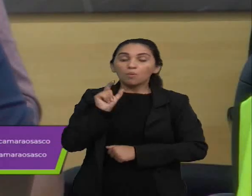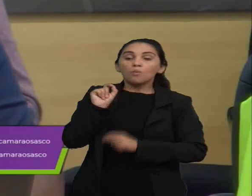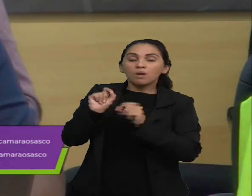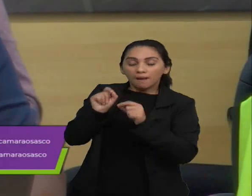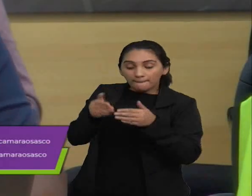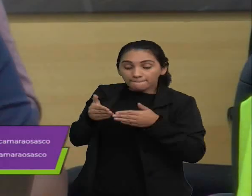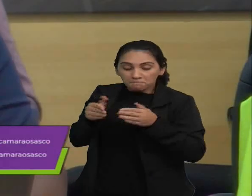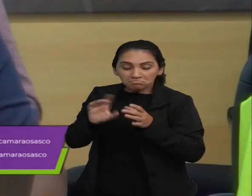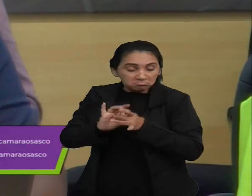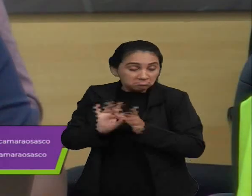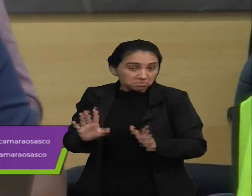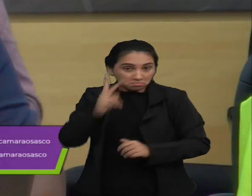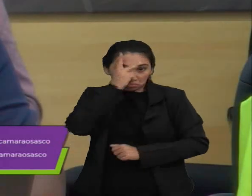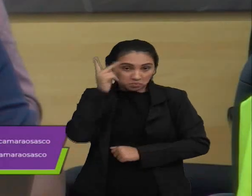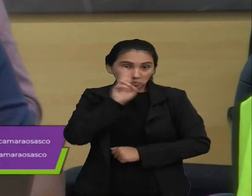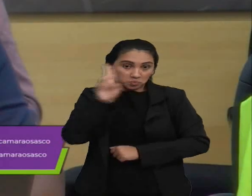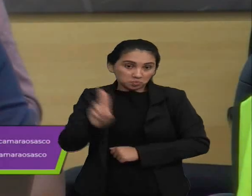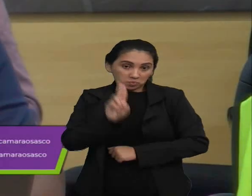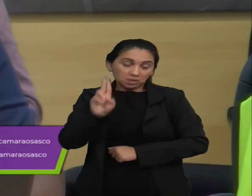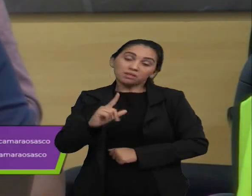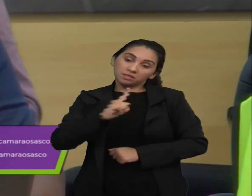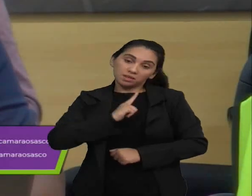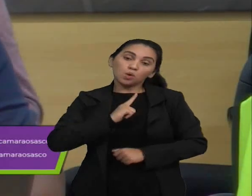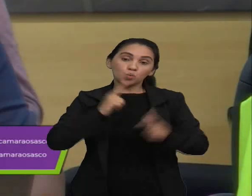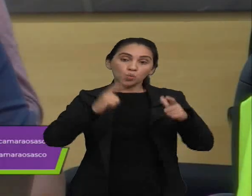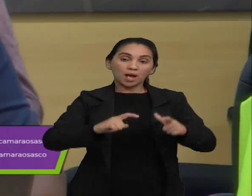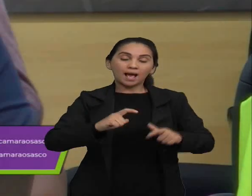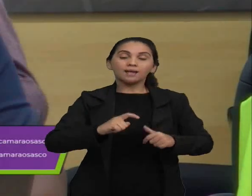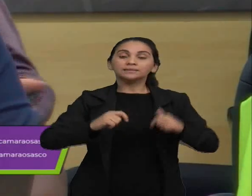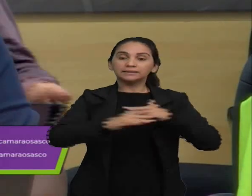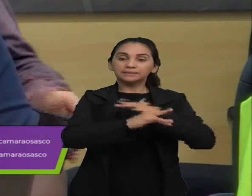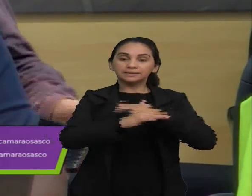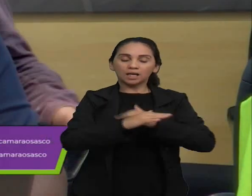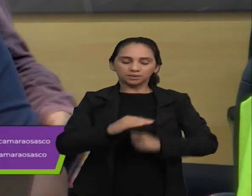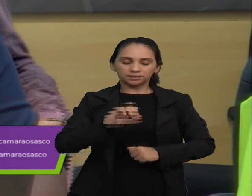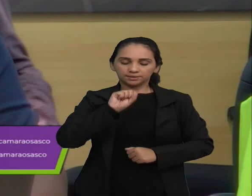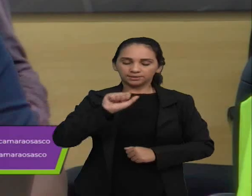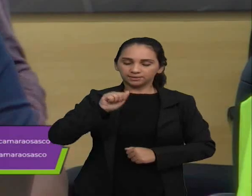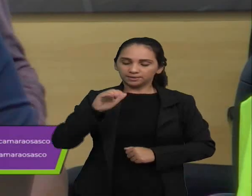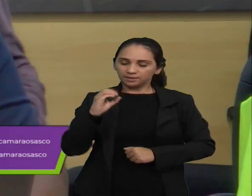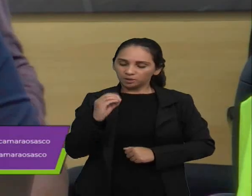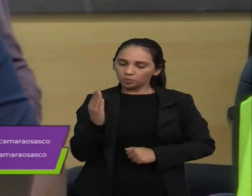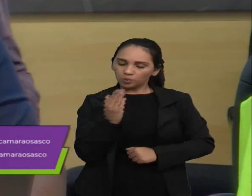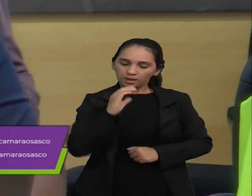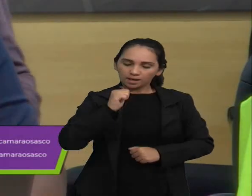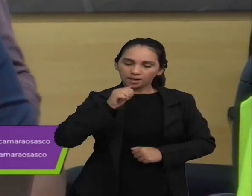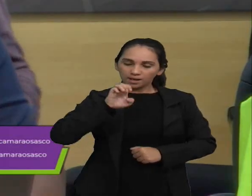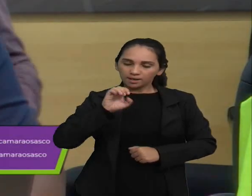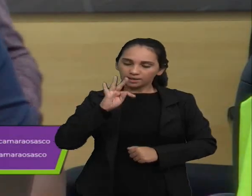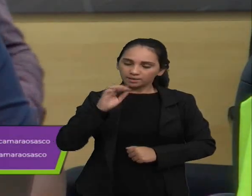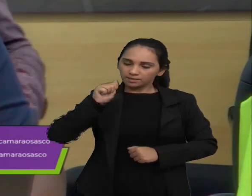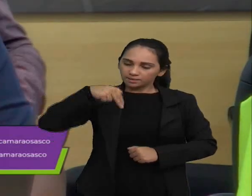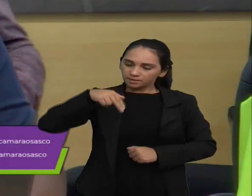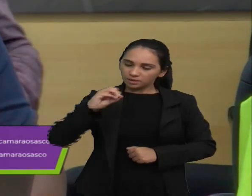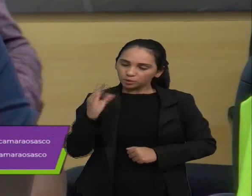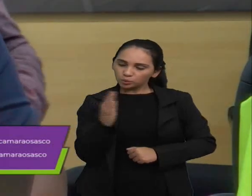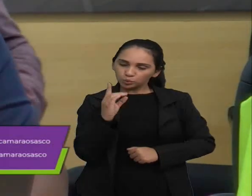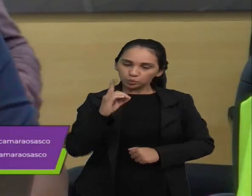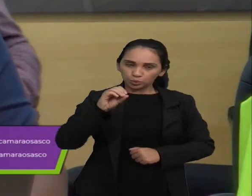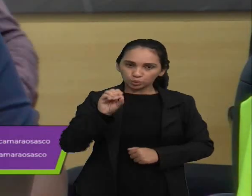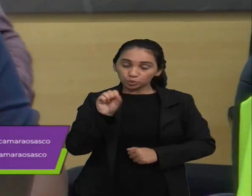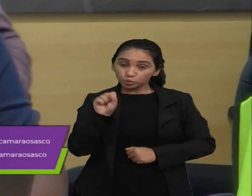serviço. Cidades como São Caetano do Sul e Bauru possuem pontos de distribuição de água.